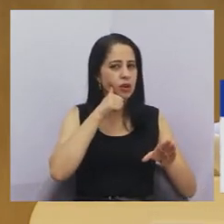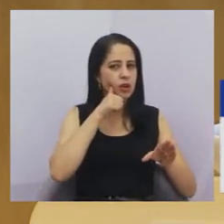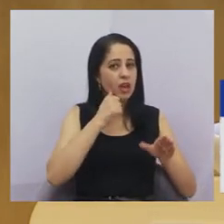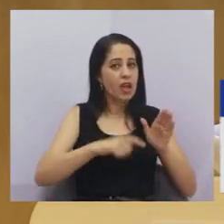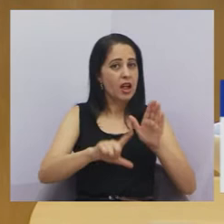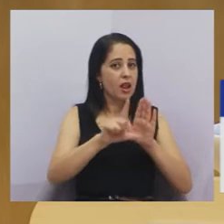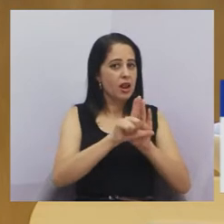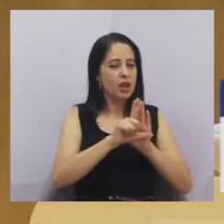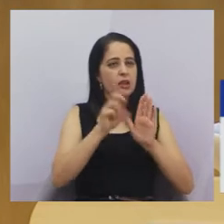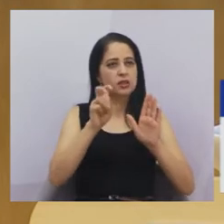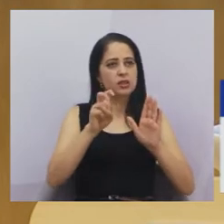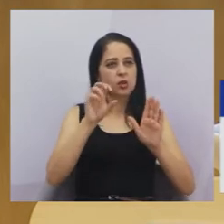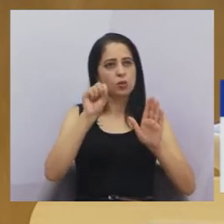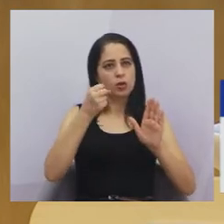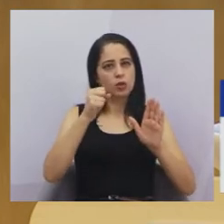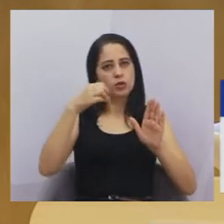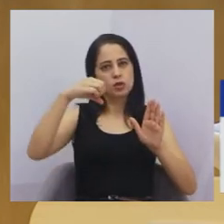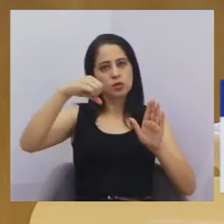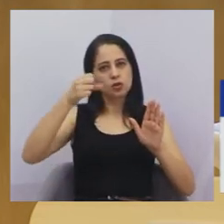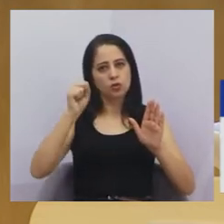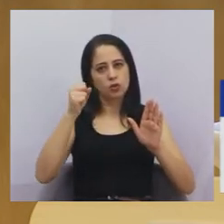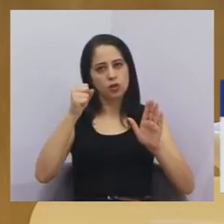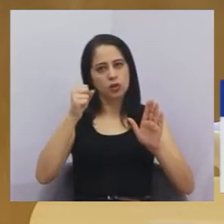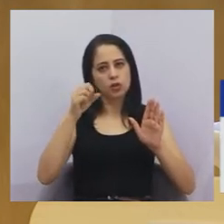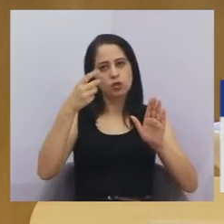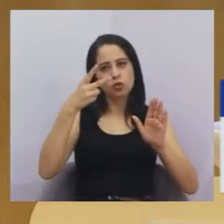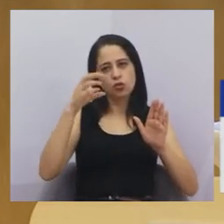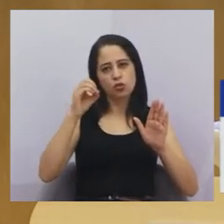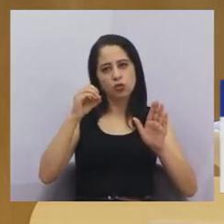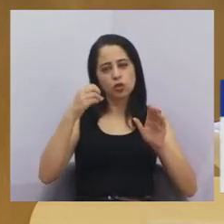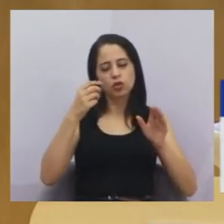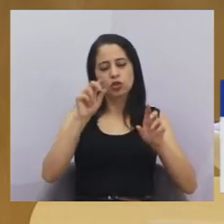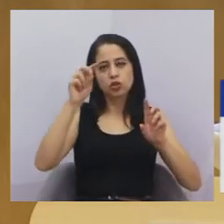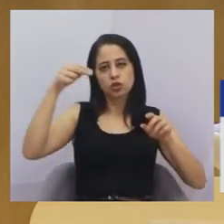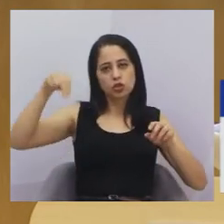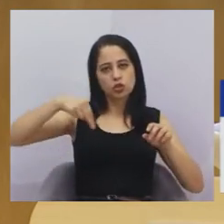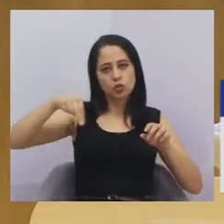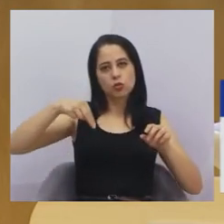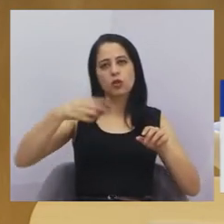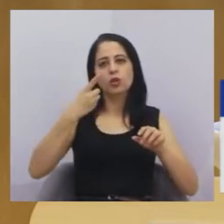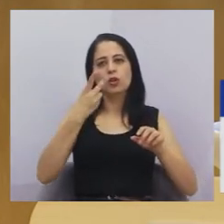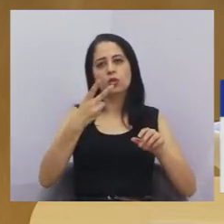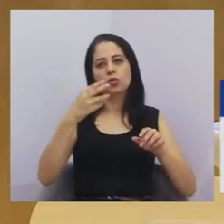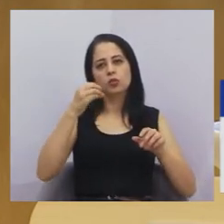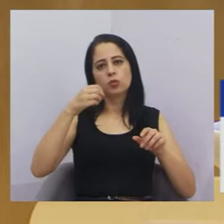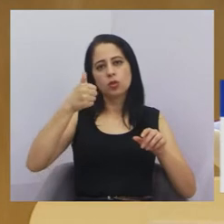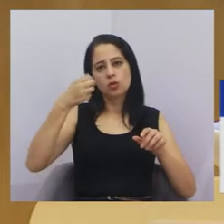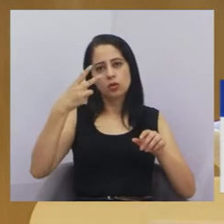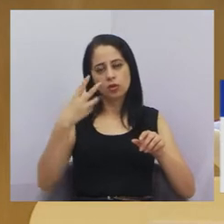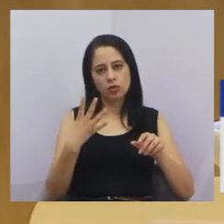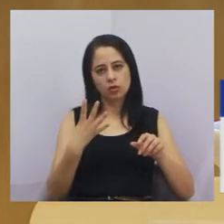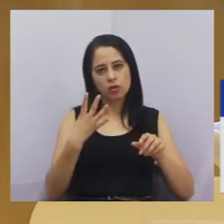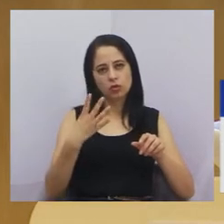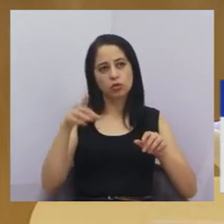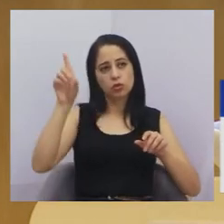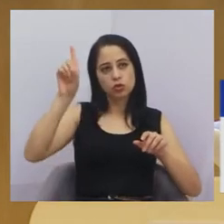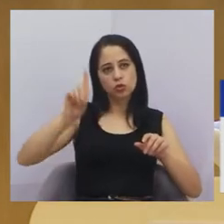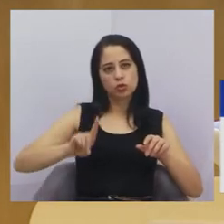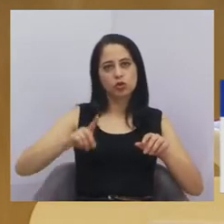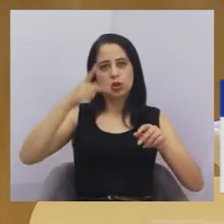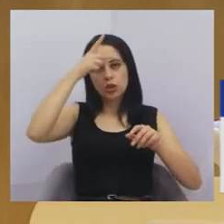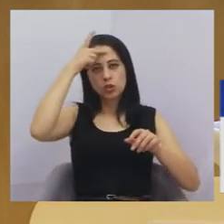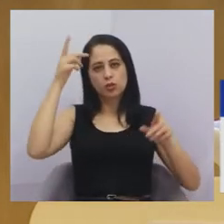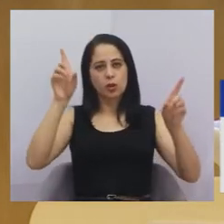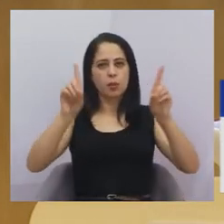nº 5.898, de 20 de novembro de 2014, e o Conselho Municipal dos Direitos da Pessoa com Deficiência, instituído pela